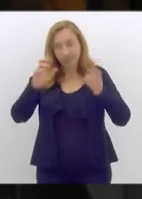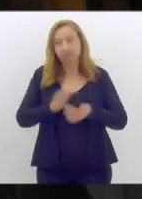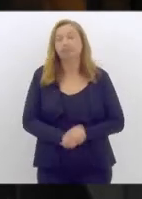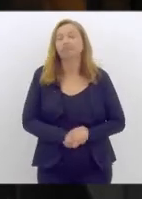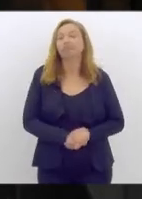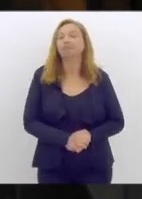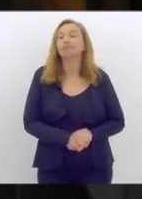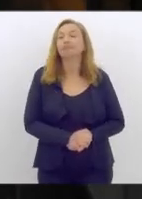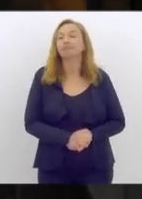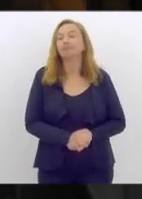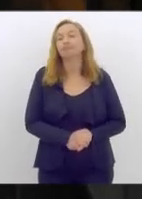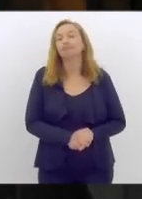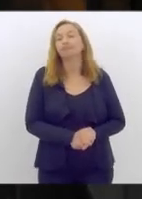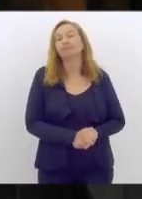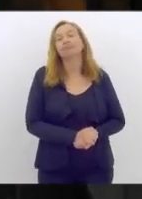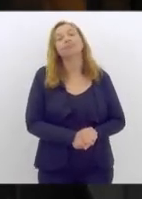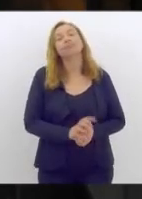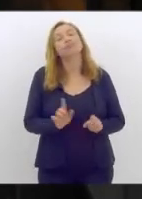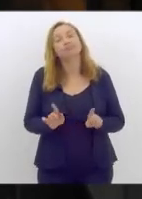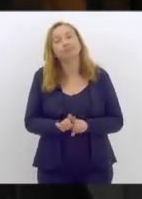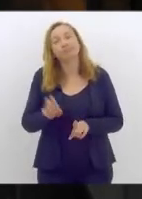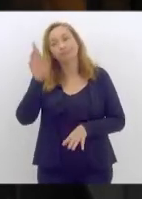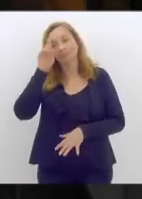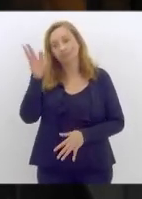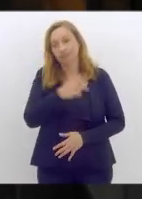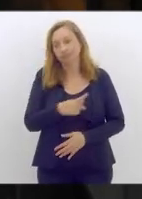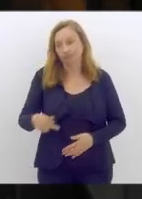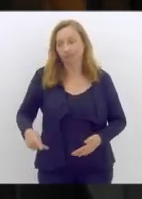e ainda mais